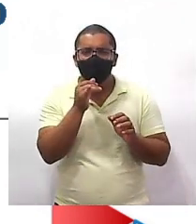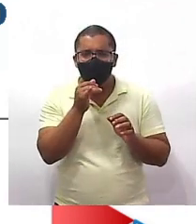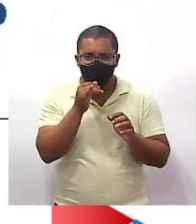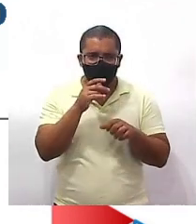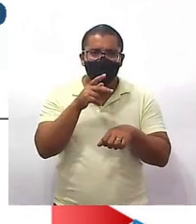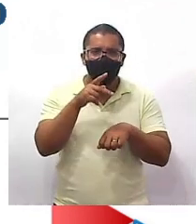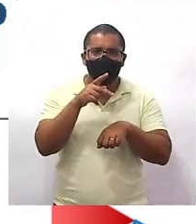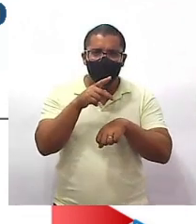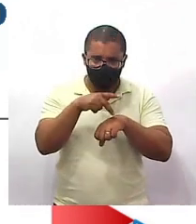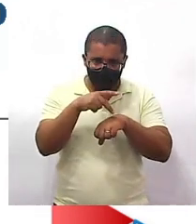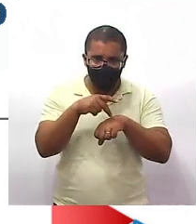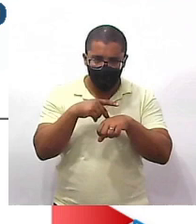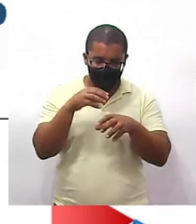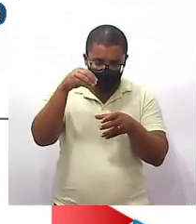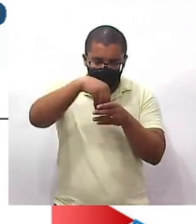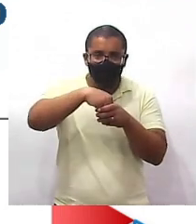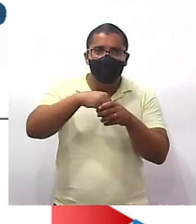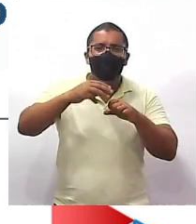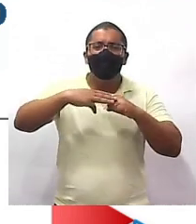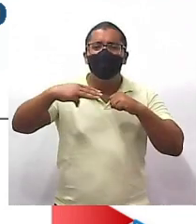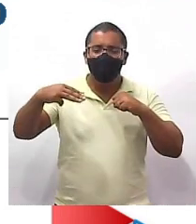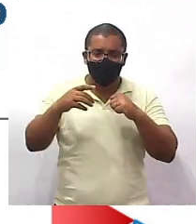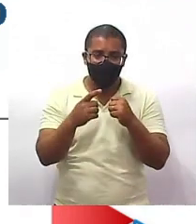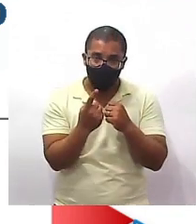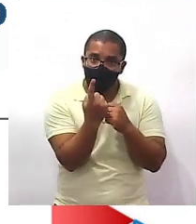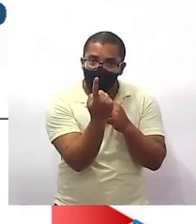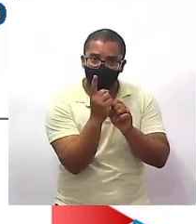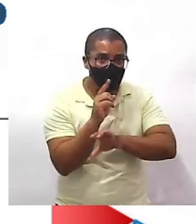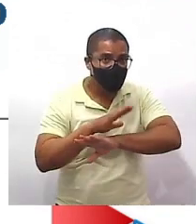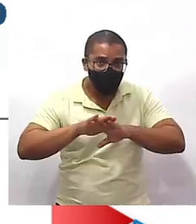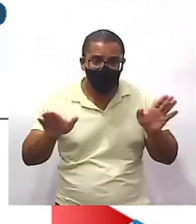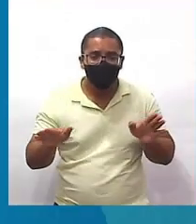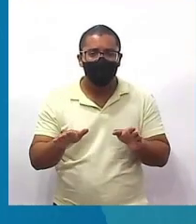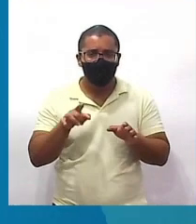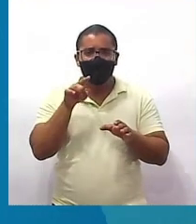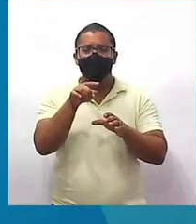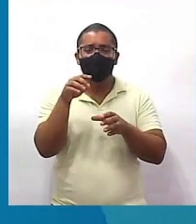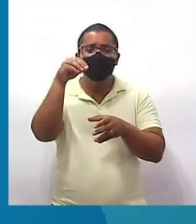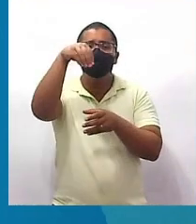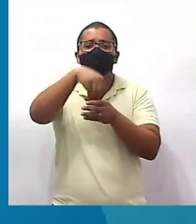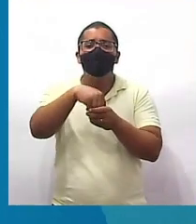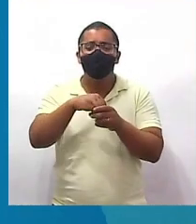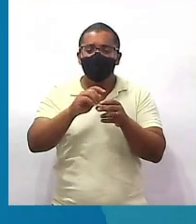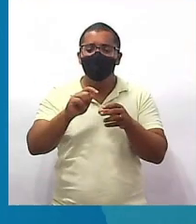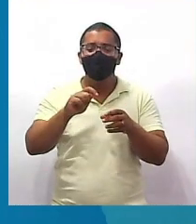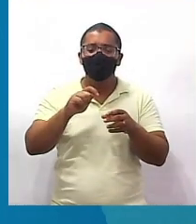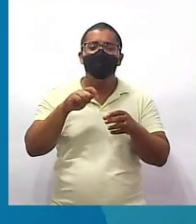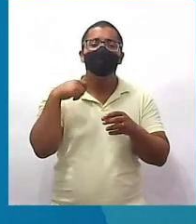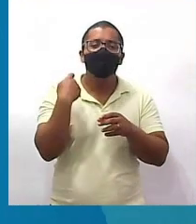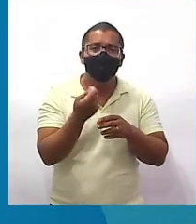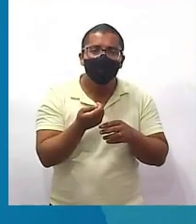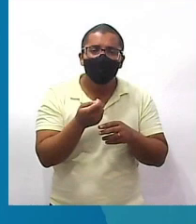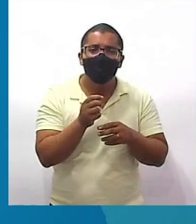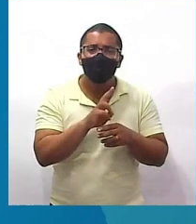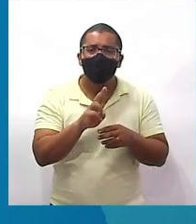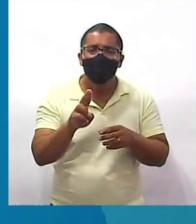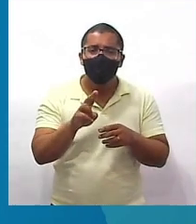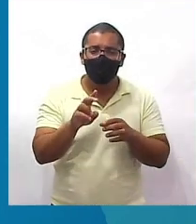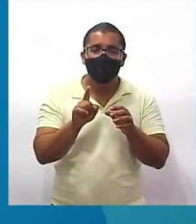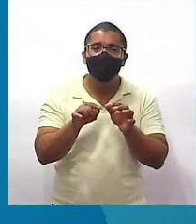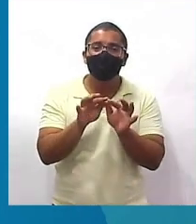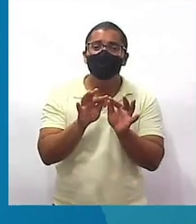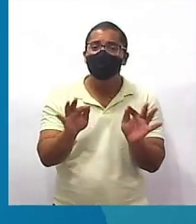mineral em sua composição, ou seja, na sua formação, elas são consideradas ali como rochas